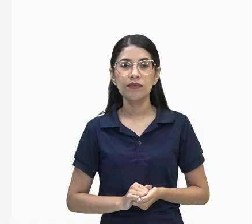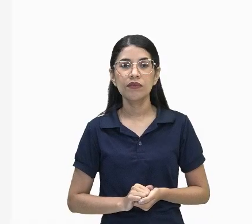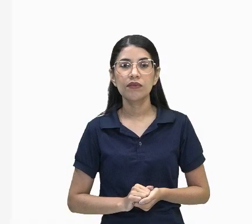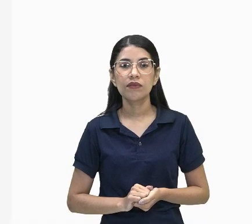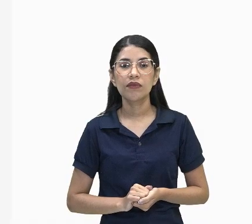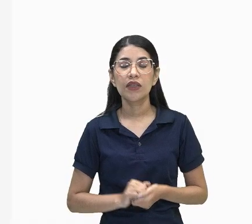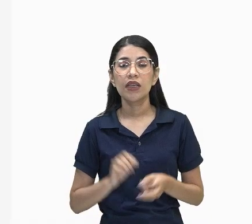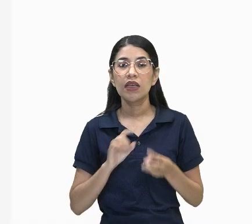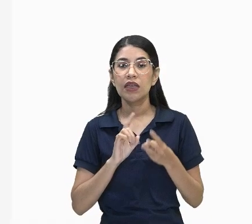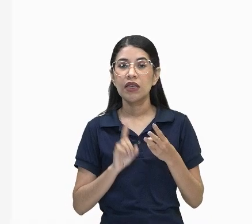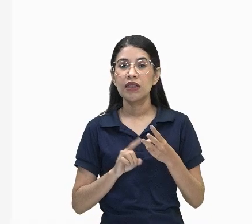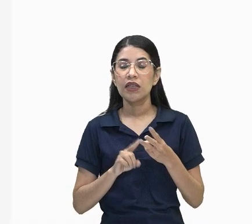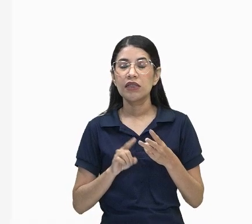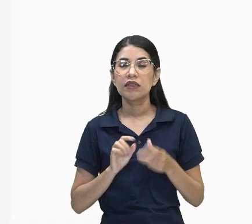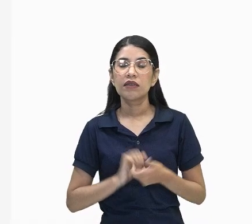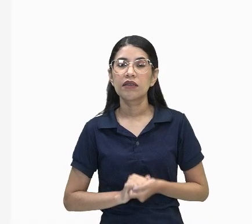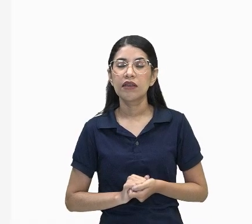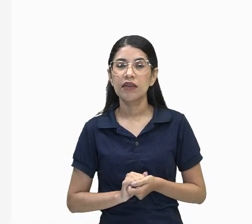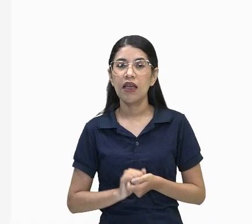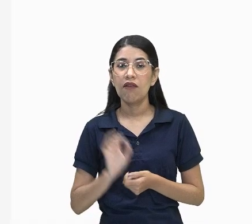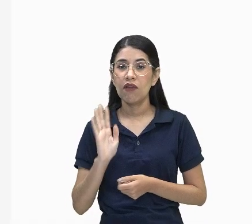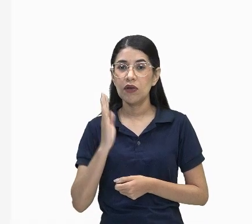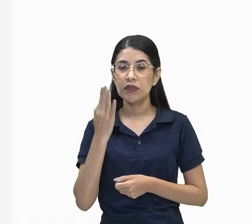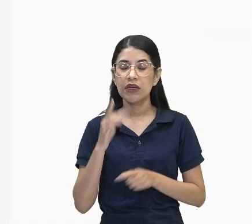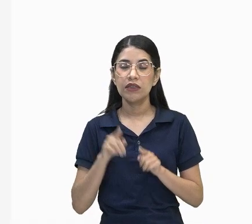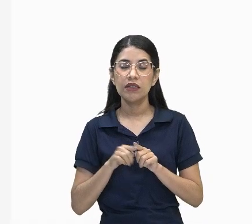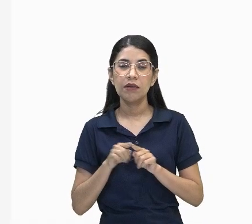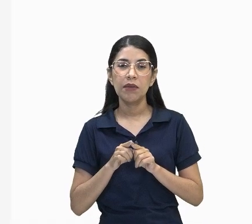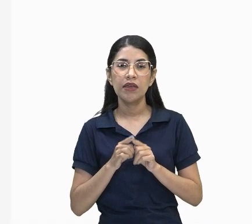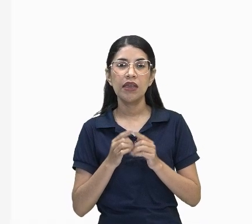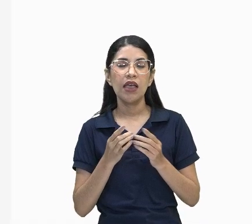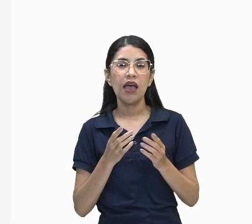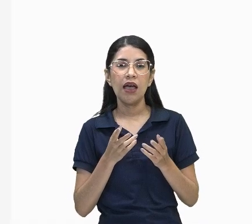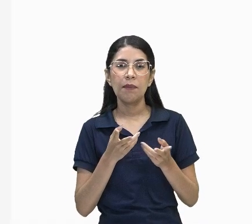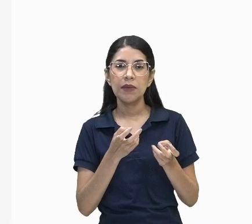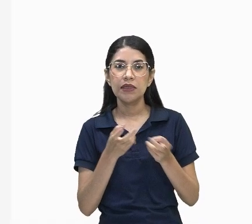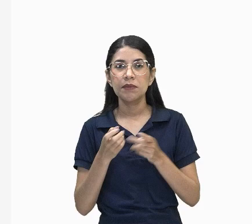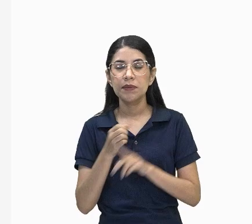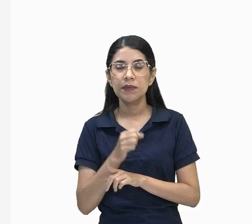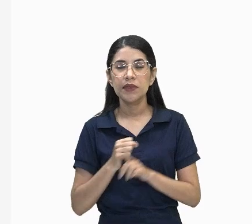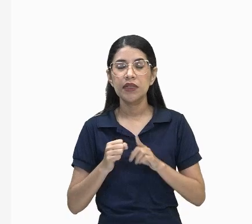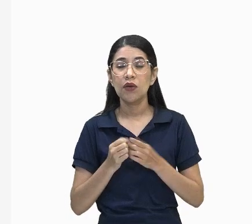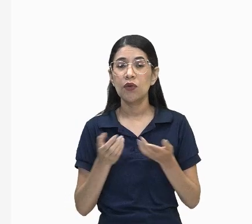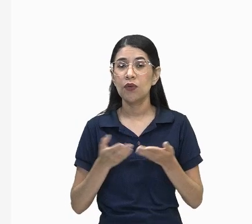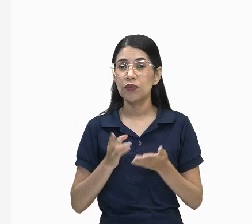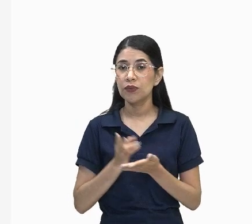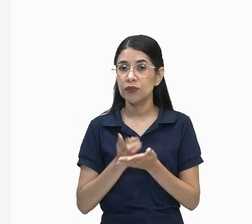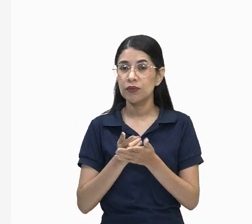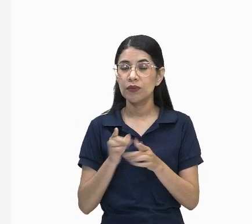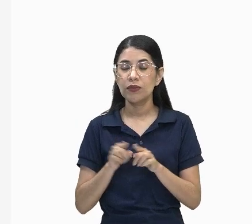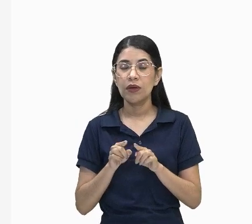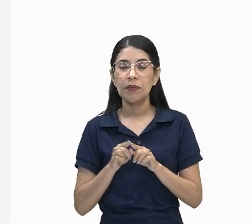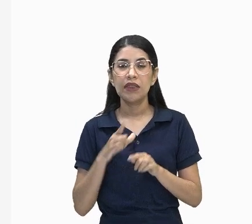temos a hipocrisia e a aparência social. Hoje, muitos ainda vivem sob a